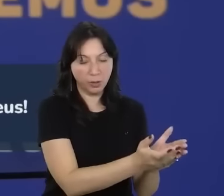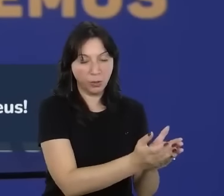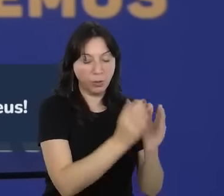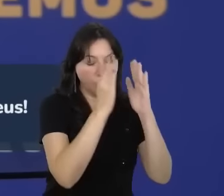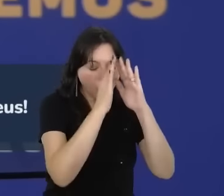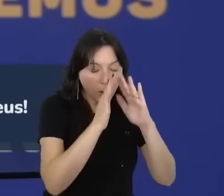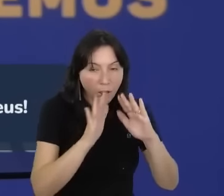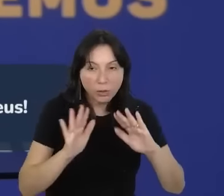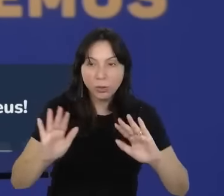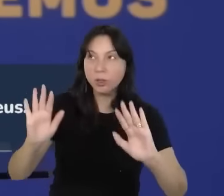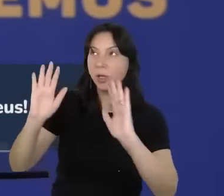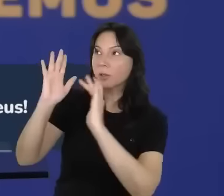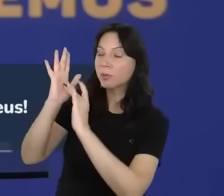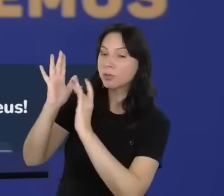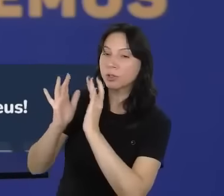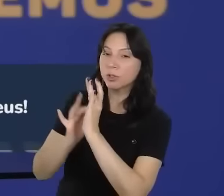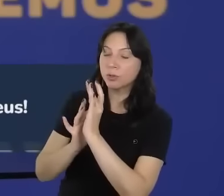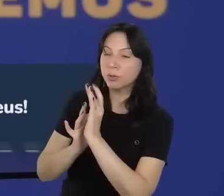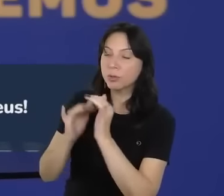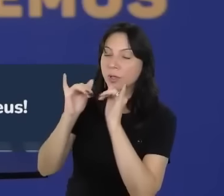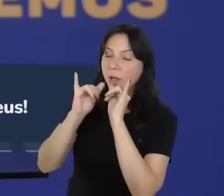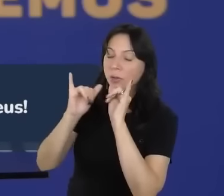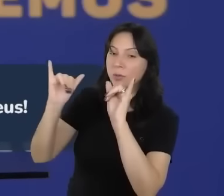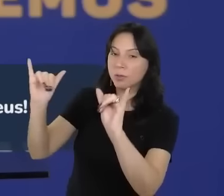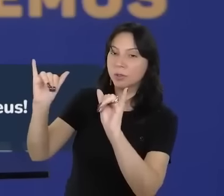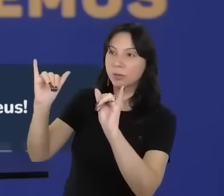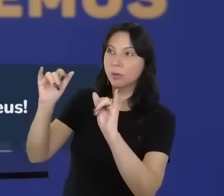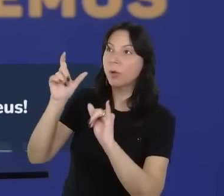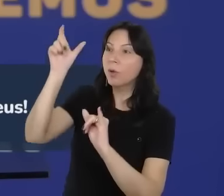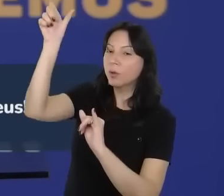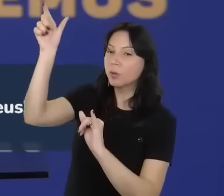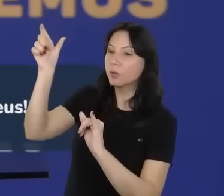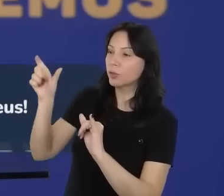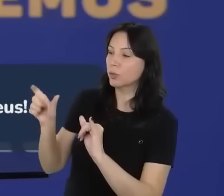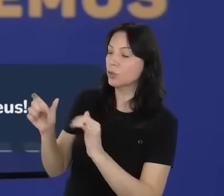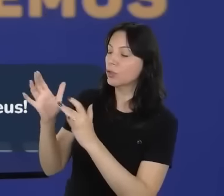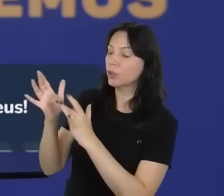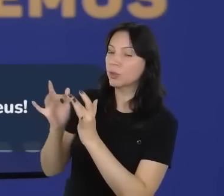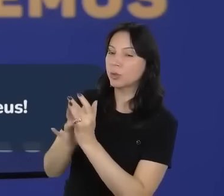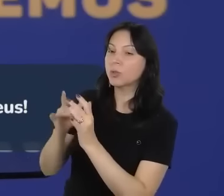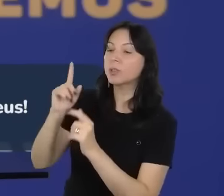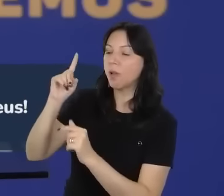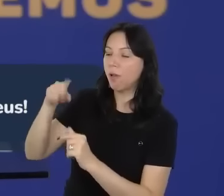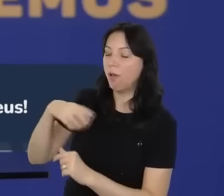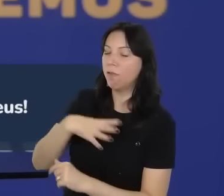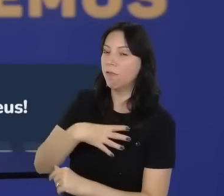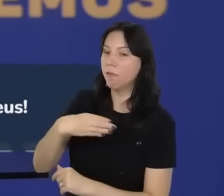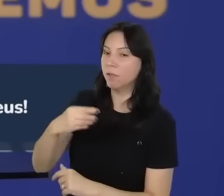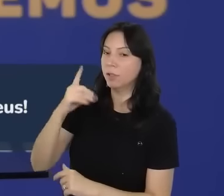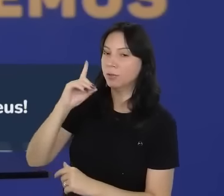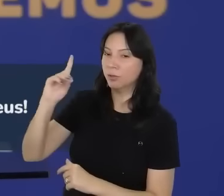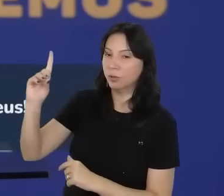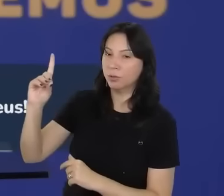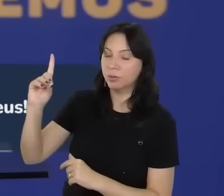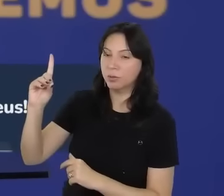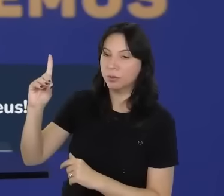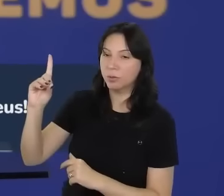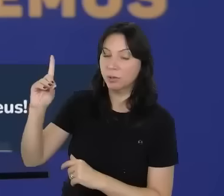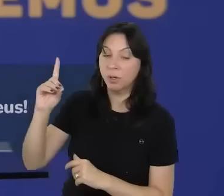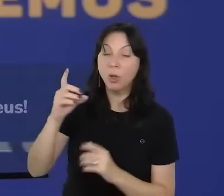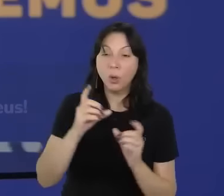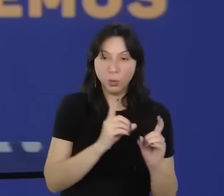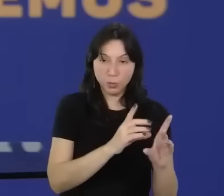dizendo verdadeiramente és filho de Deus aqueles homens já conheciam a